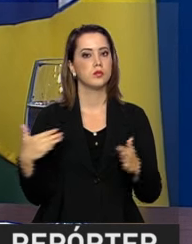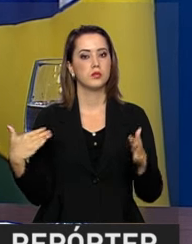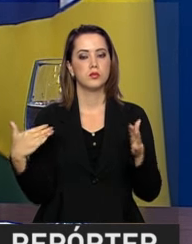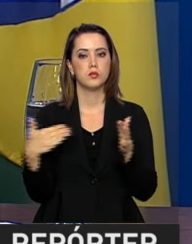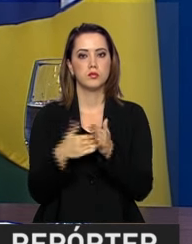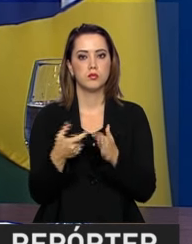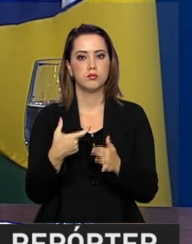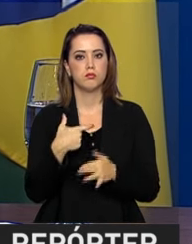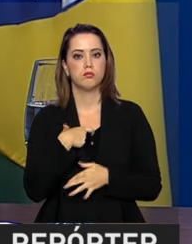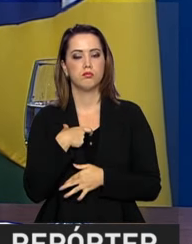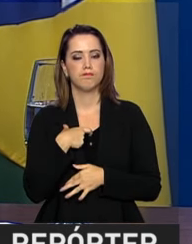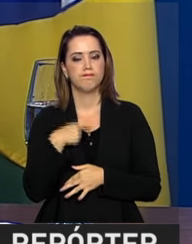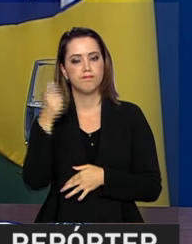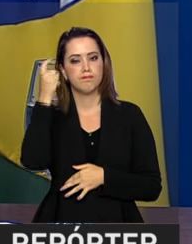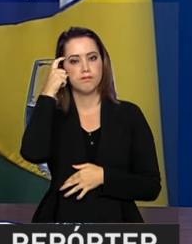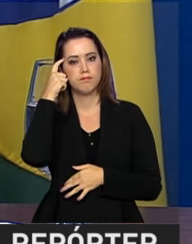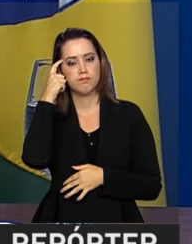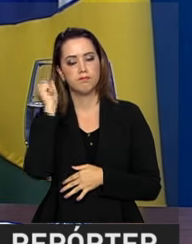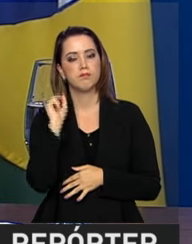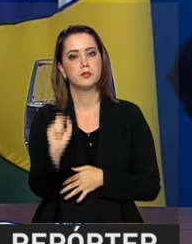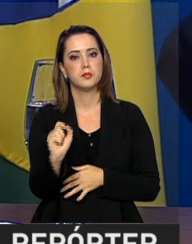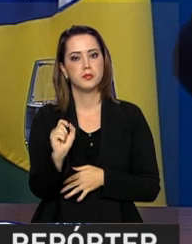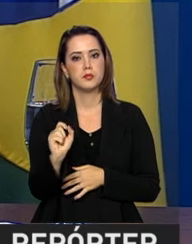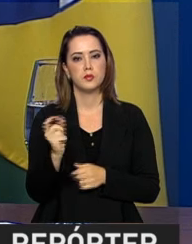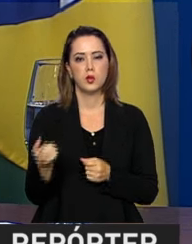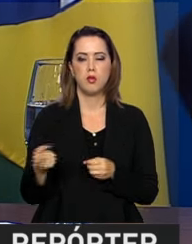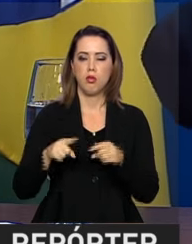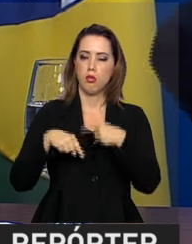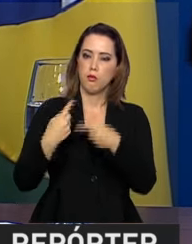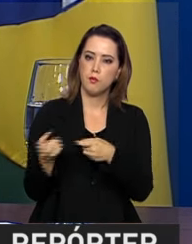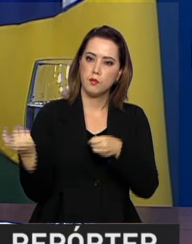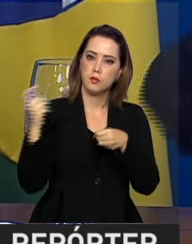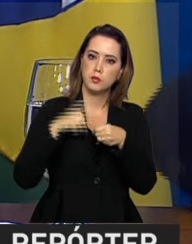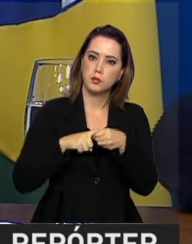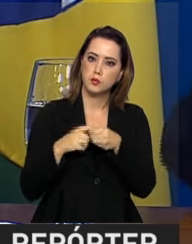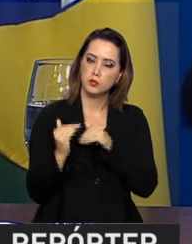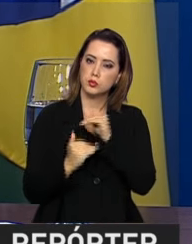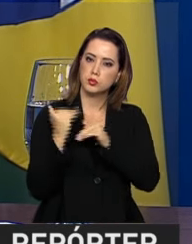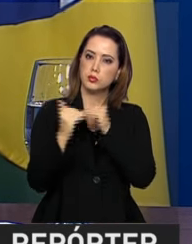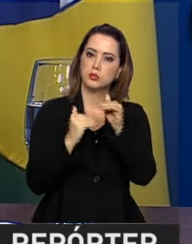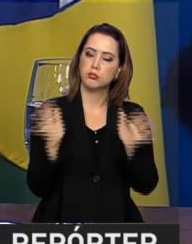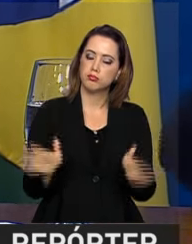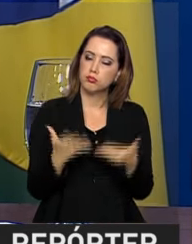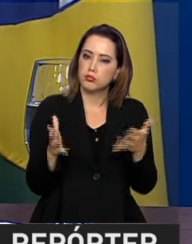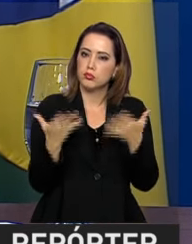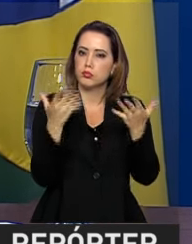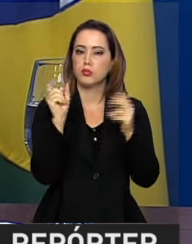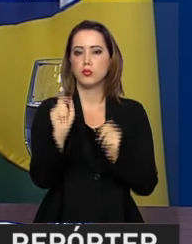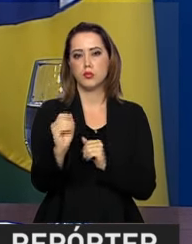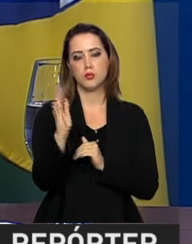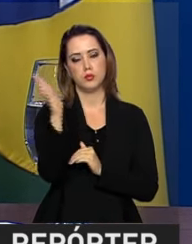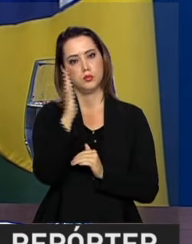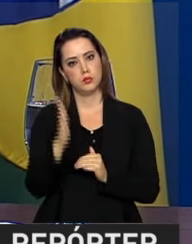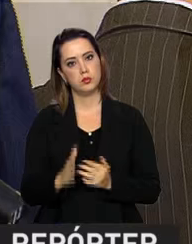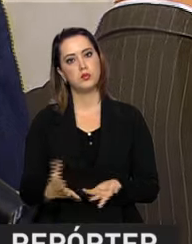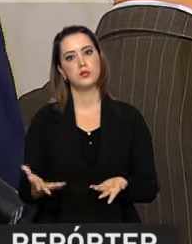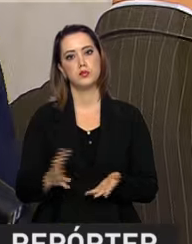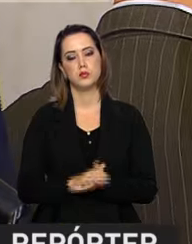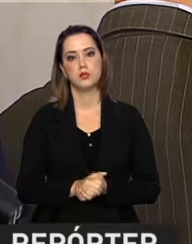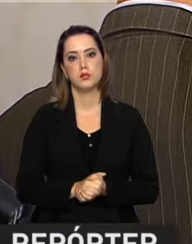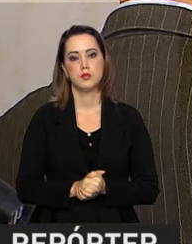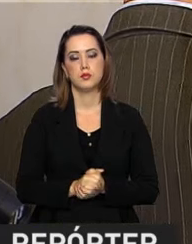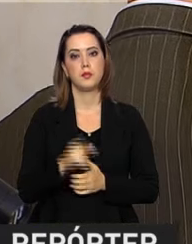minha expectativa, voltar com investimentos e ganho de produtividade a aumentar o potencial de crescimento do Brasil.